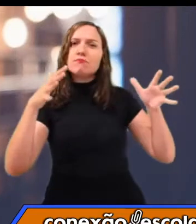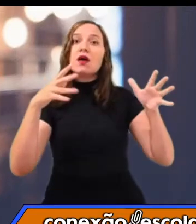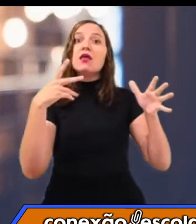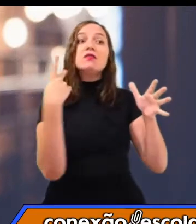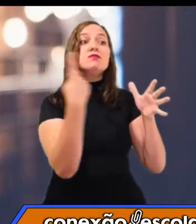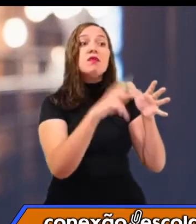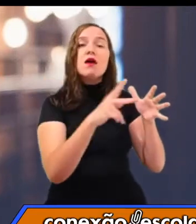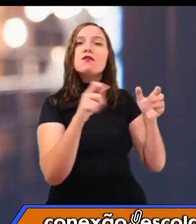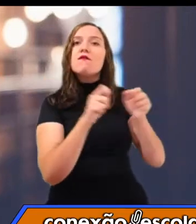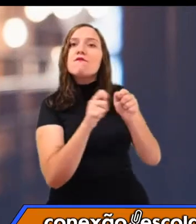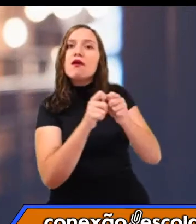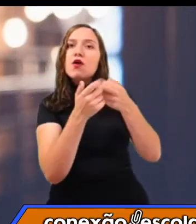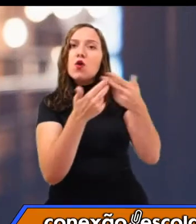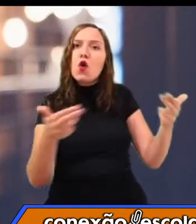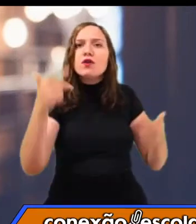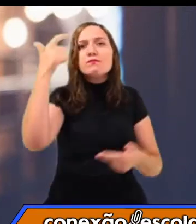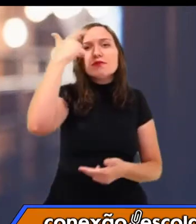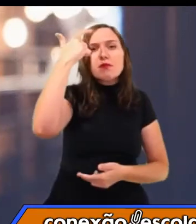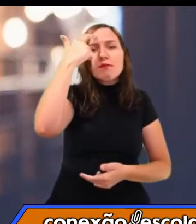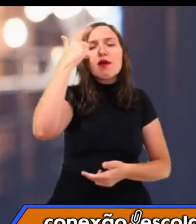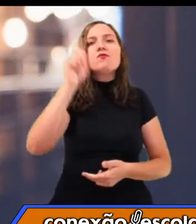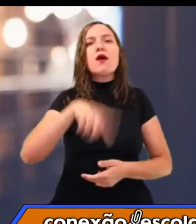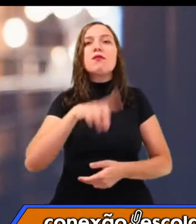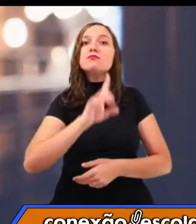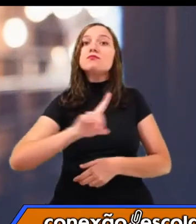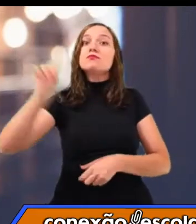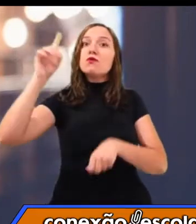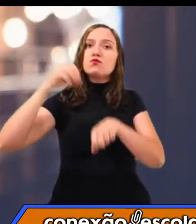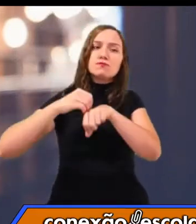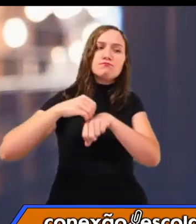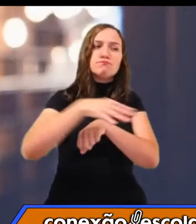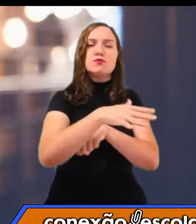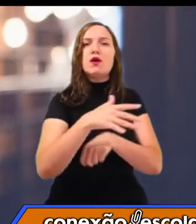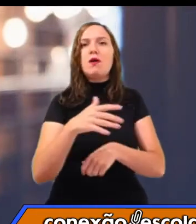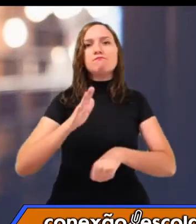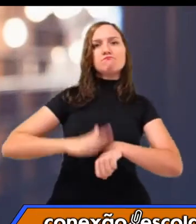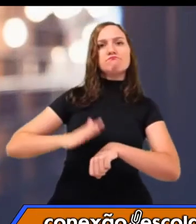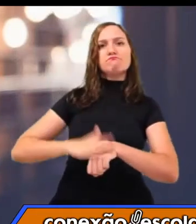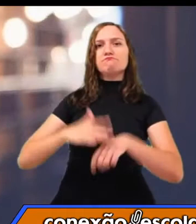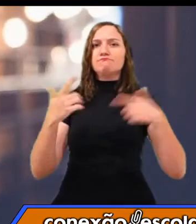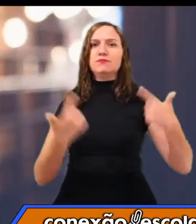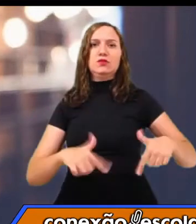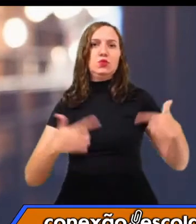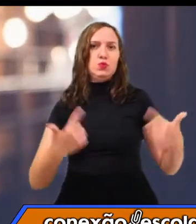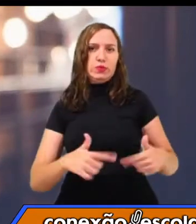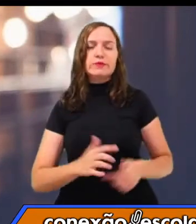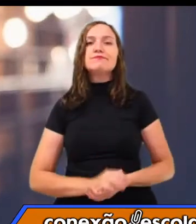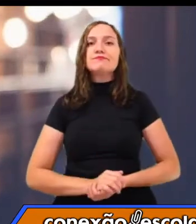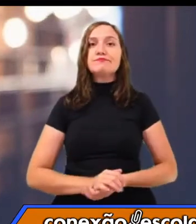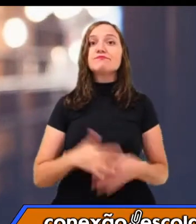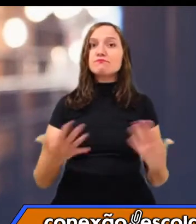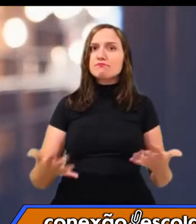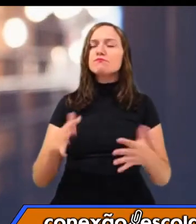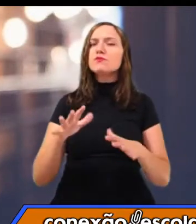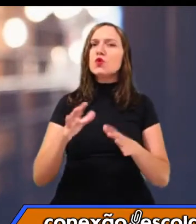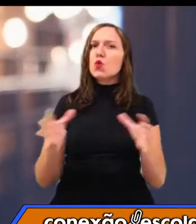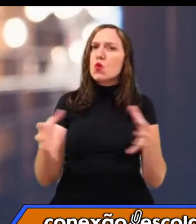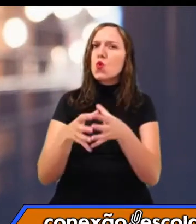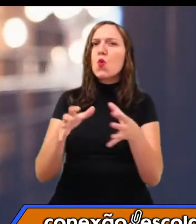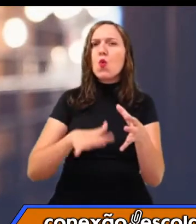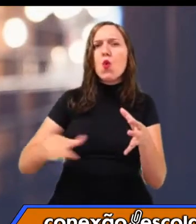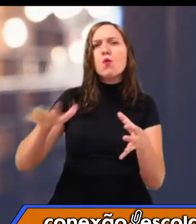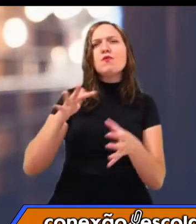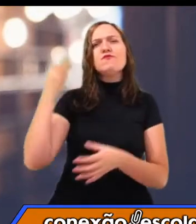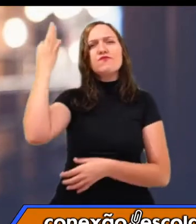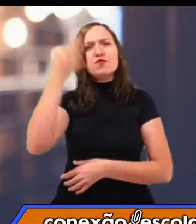homem eram objeto do desígnio divino. Então, os humanistas, alguns filósofos, né,